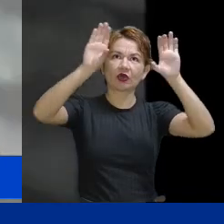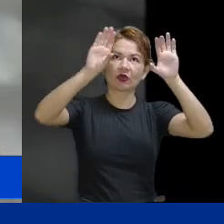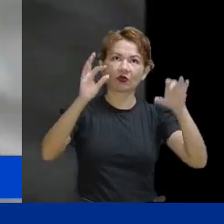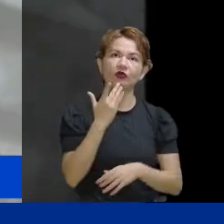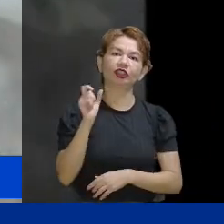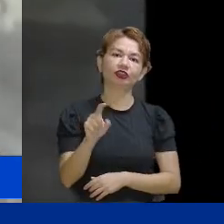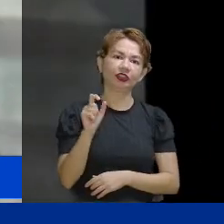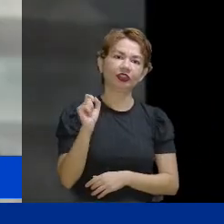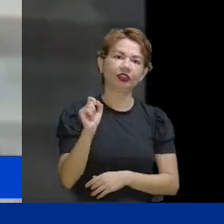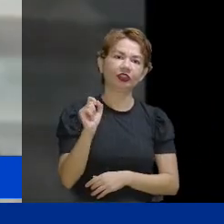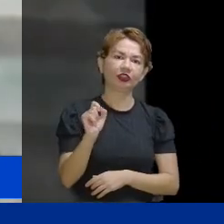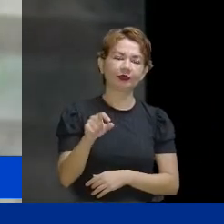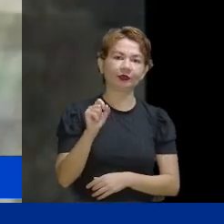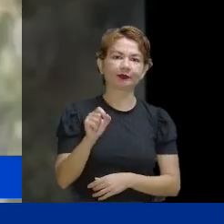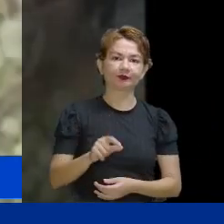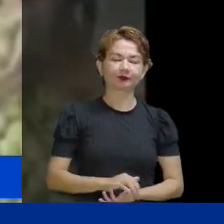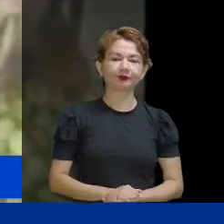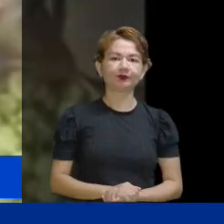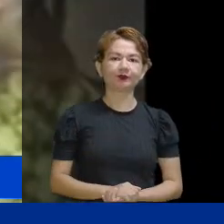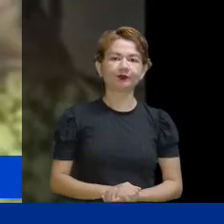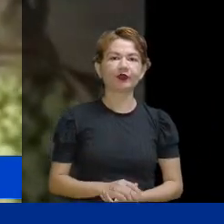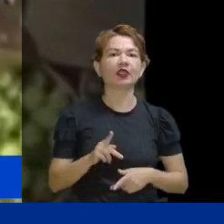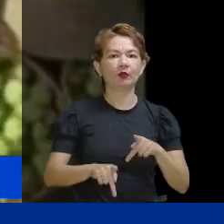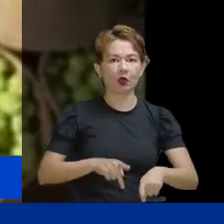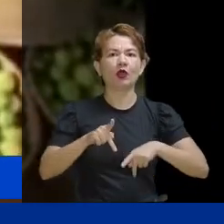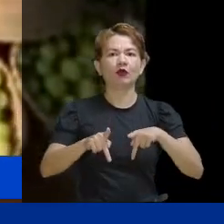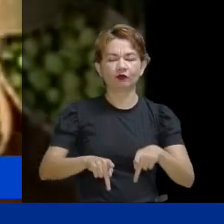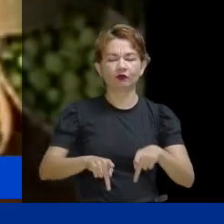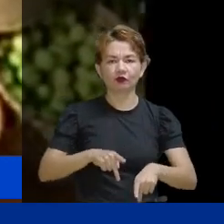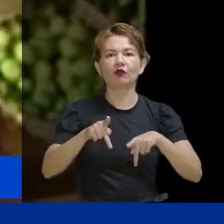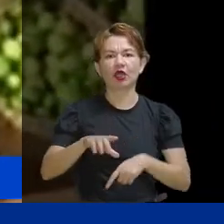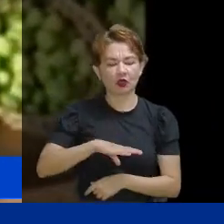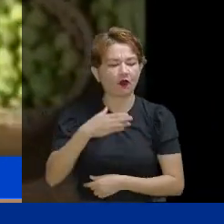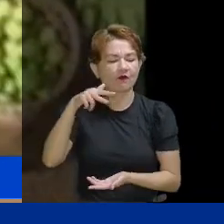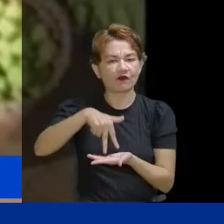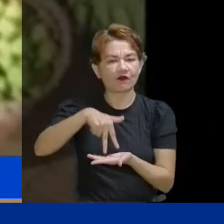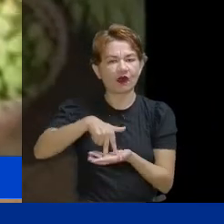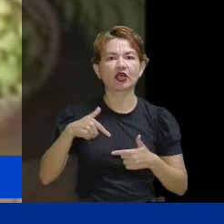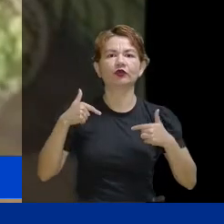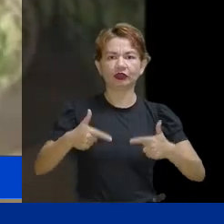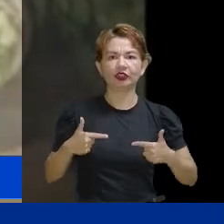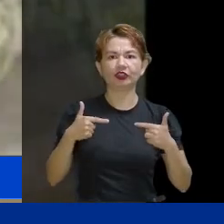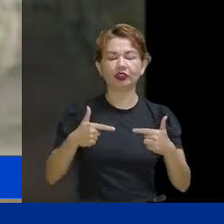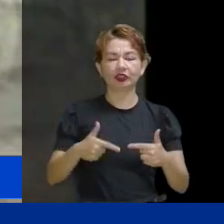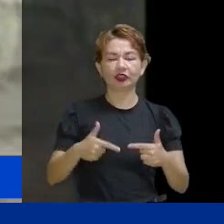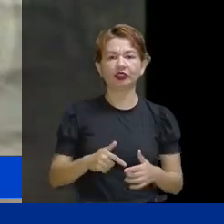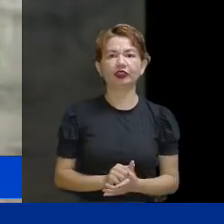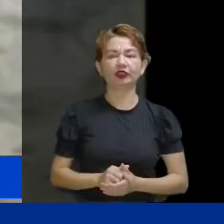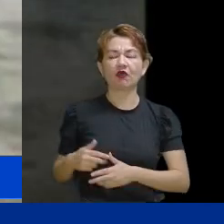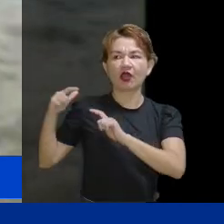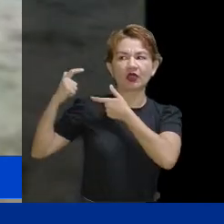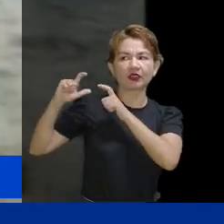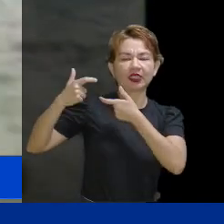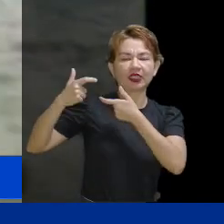céu cor de anil. Eia povo, herói varonil,